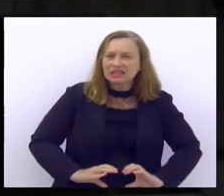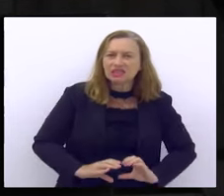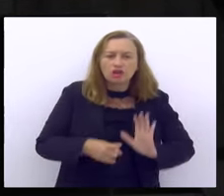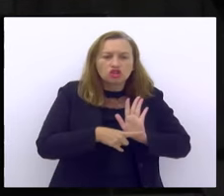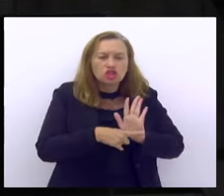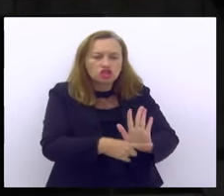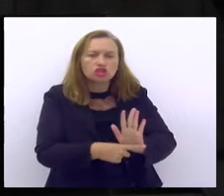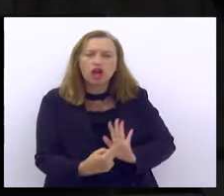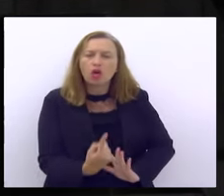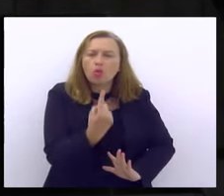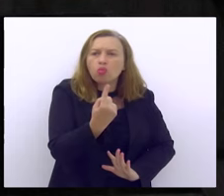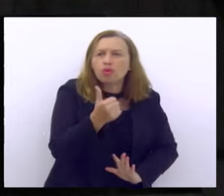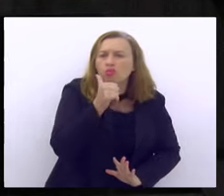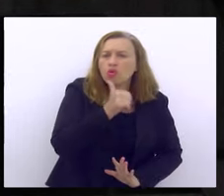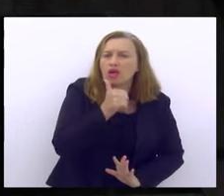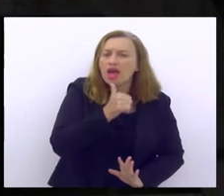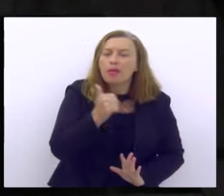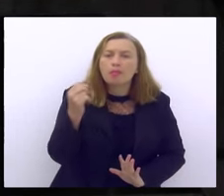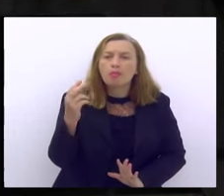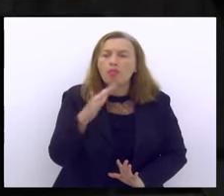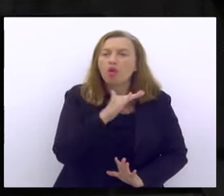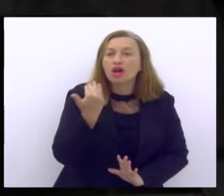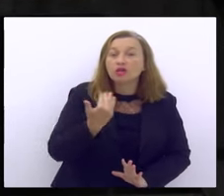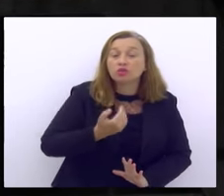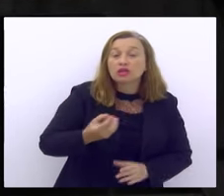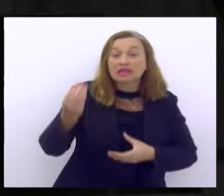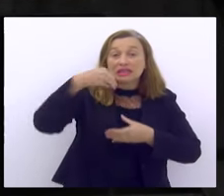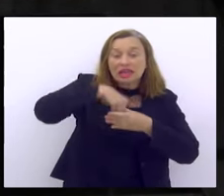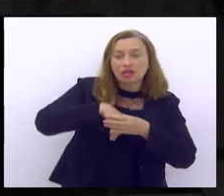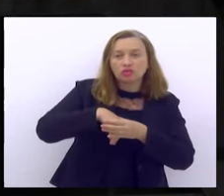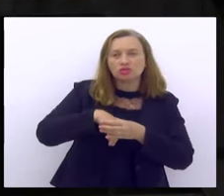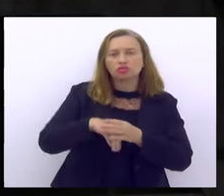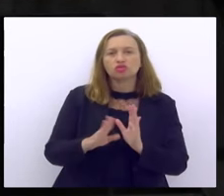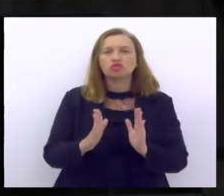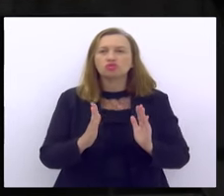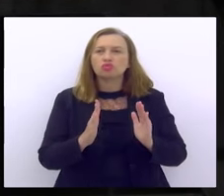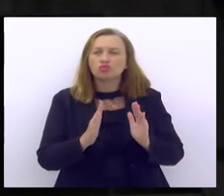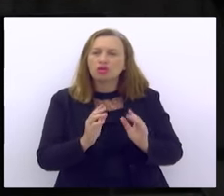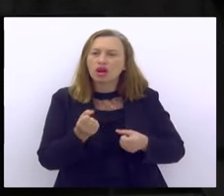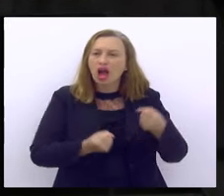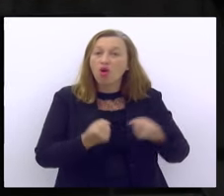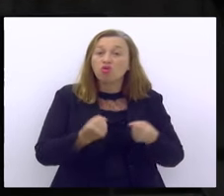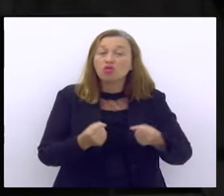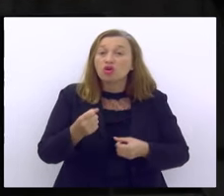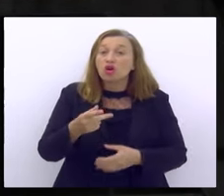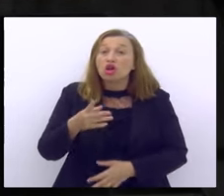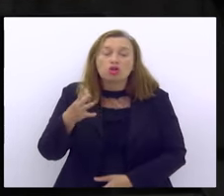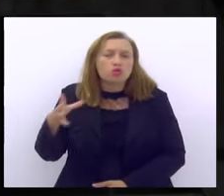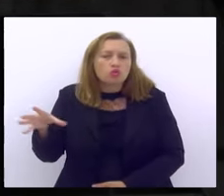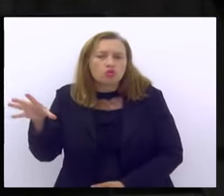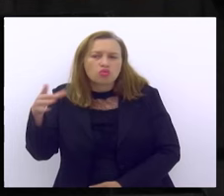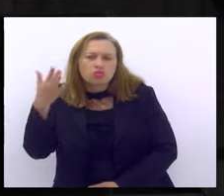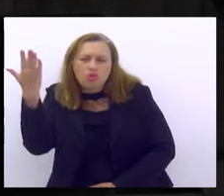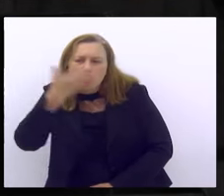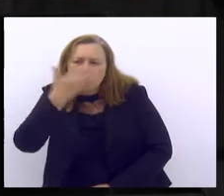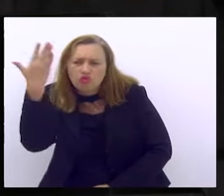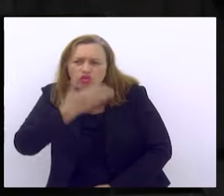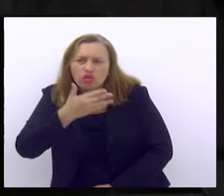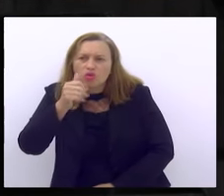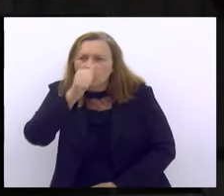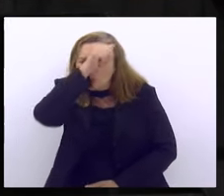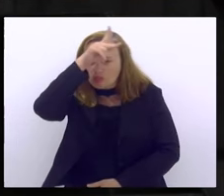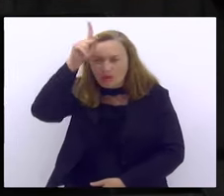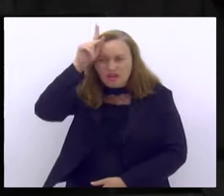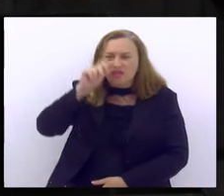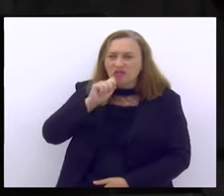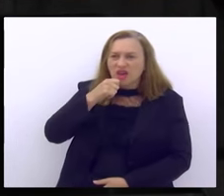uma senhora morrendo dentro de um carro. Eu não vi o prefeito dar uma nota de solidariedade a essa senhora que quase